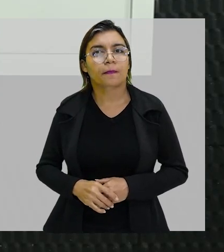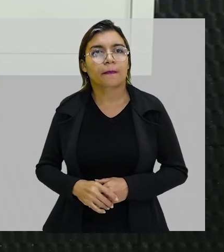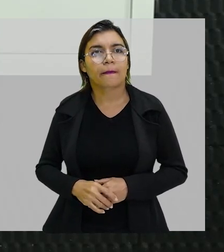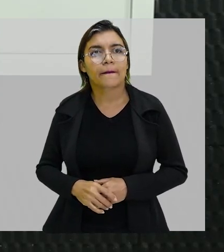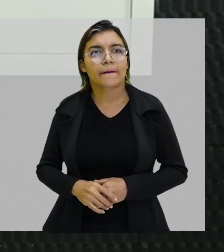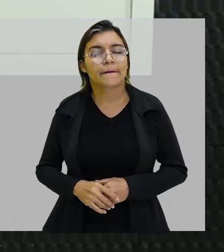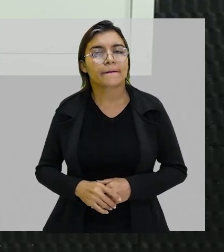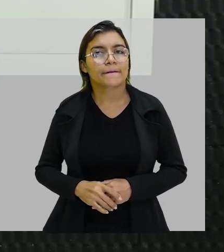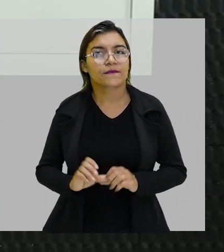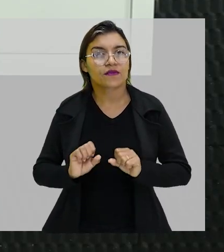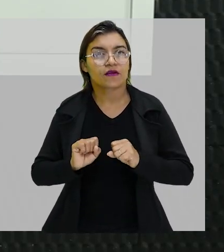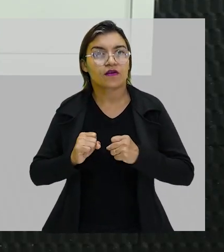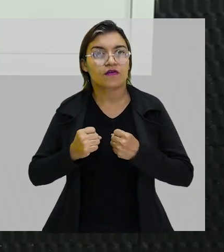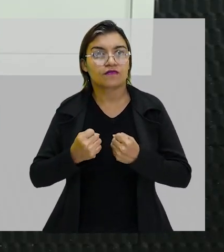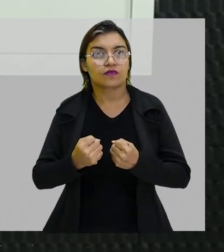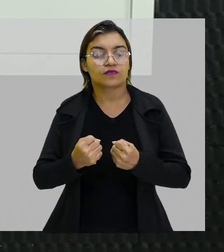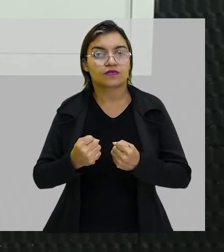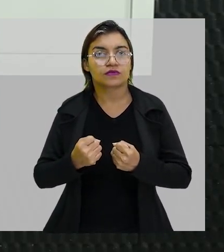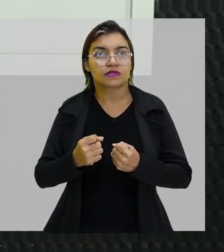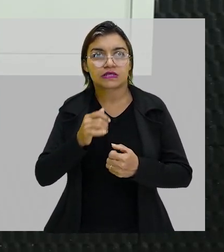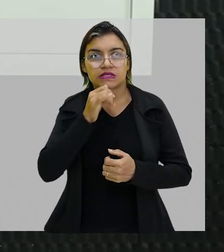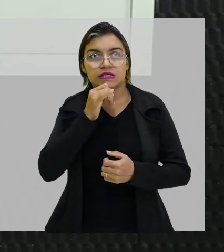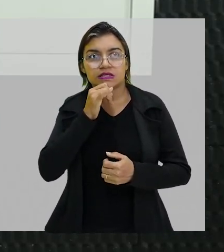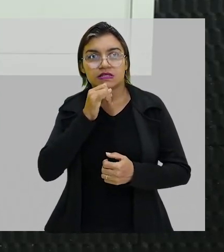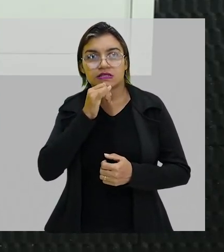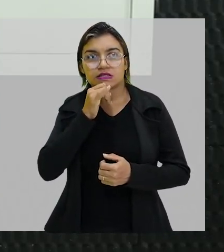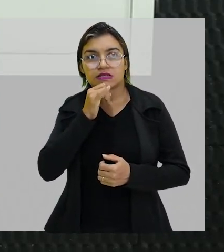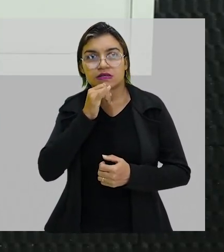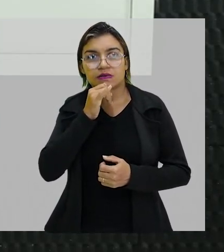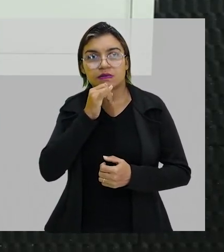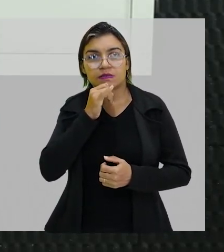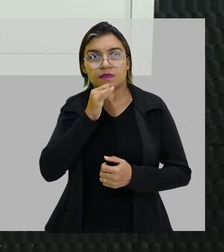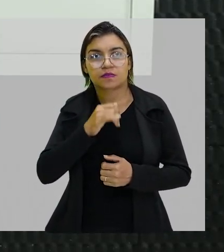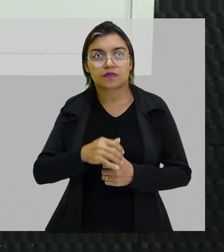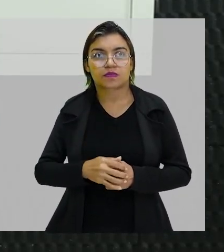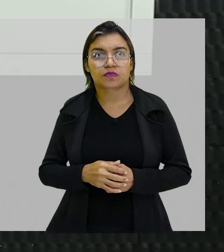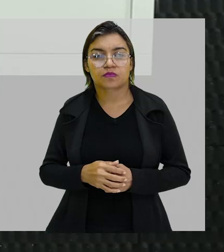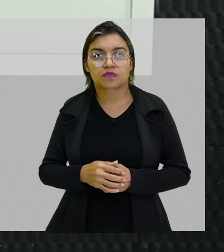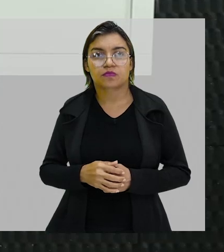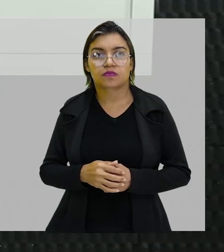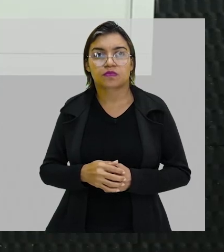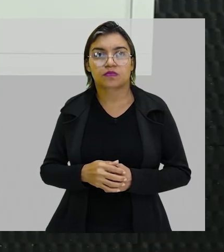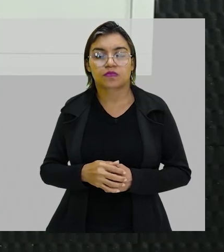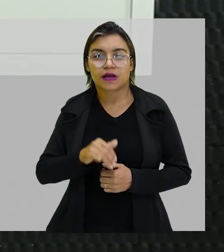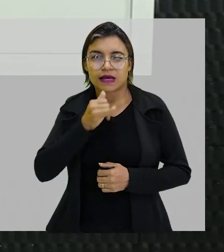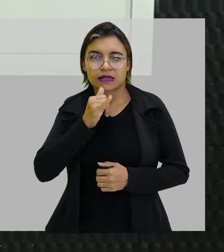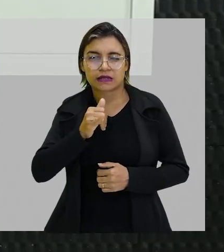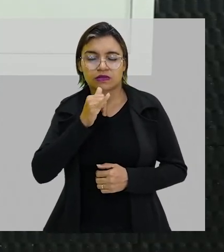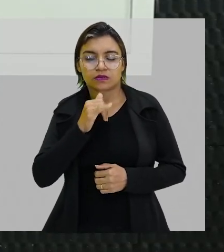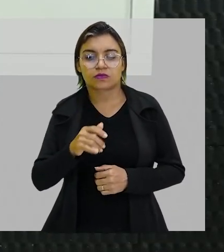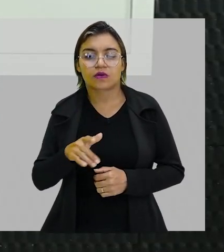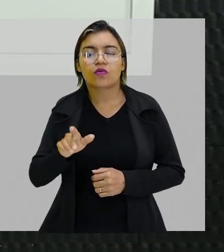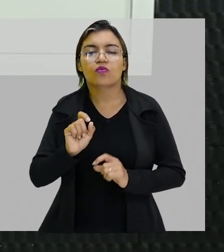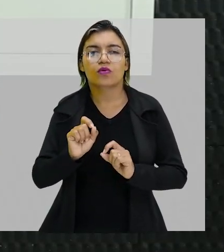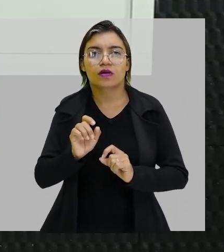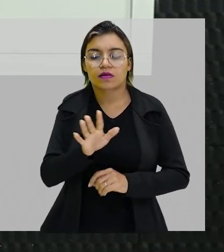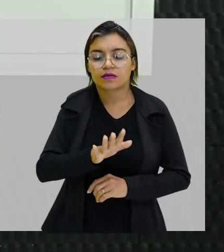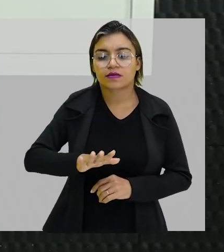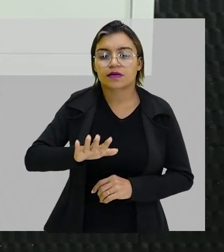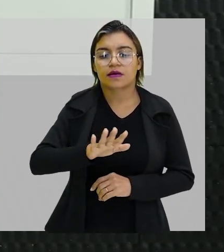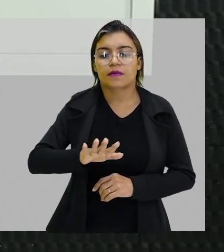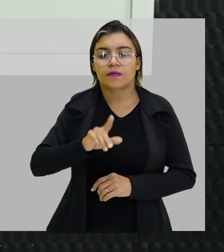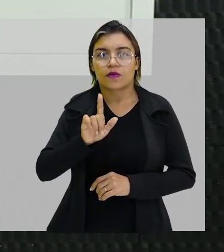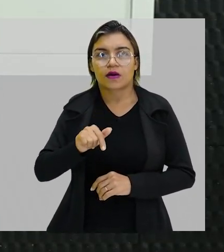A força eletromotriz induzida vai ser igual. Quem é o nosso campo? Nosso campo é 2